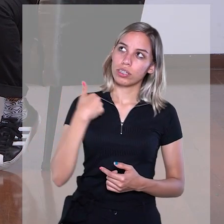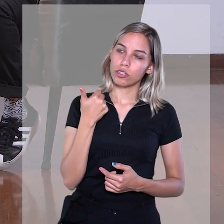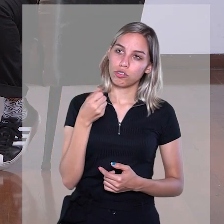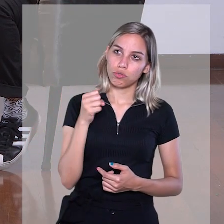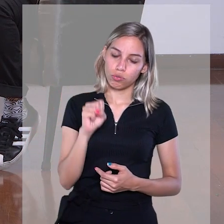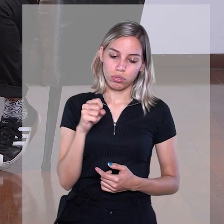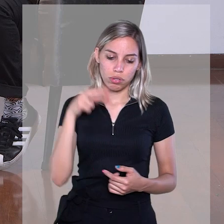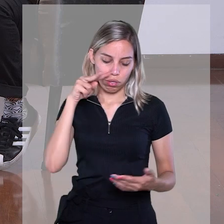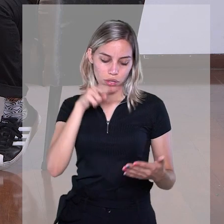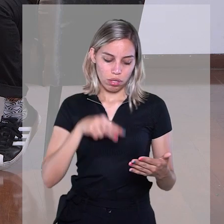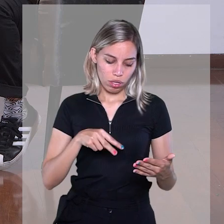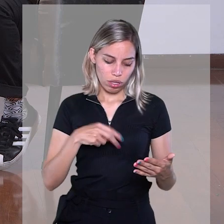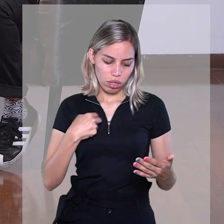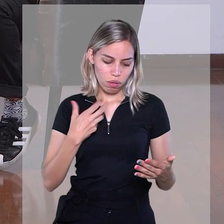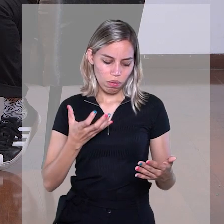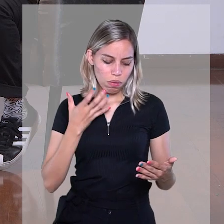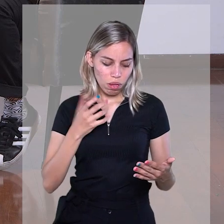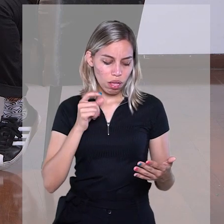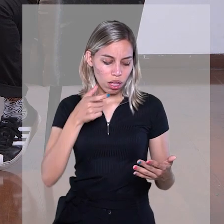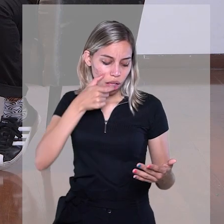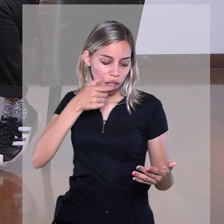A segunda página da